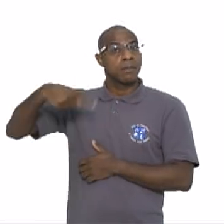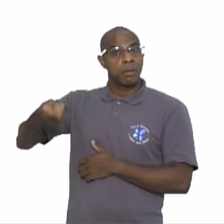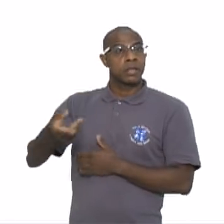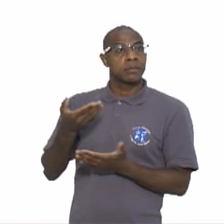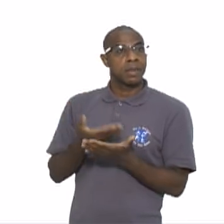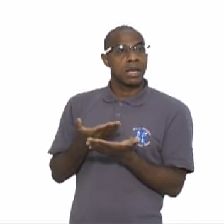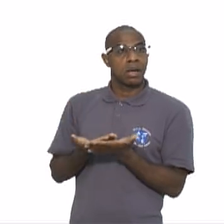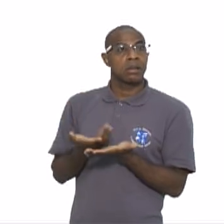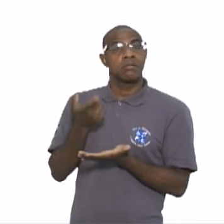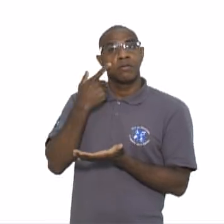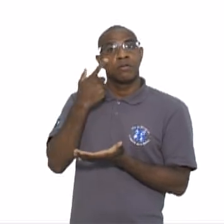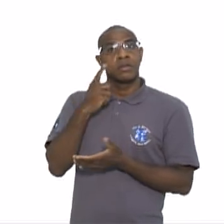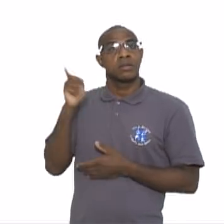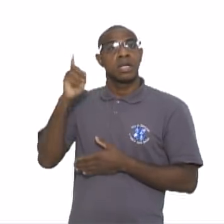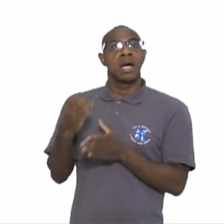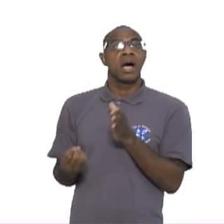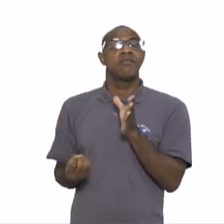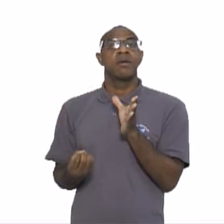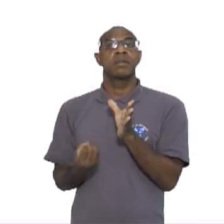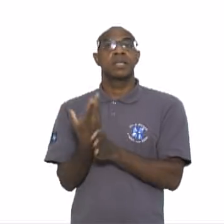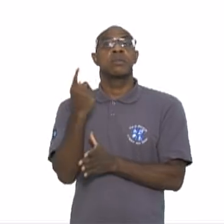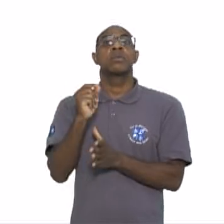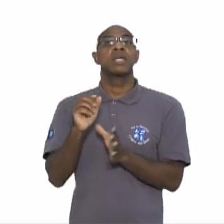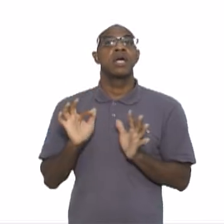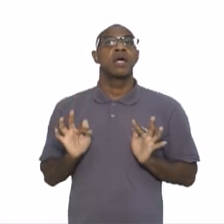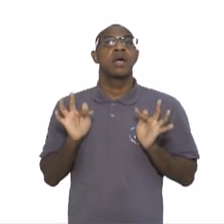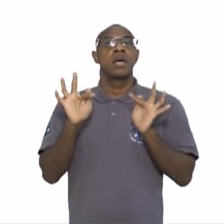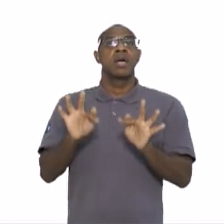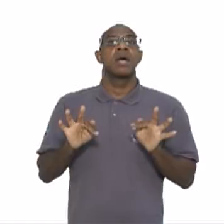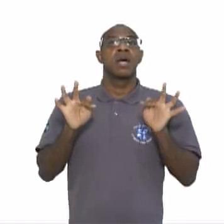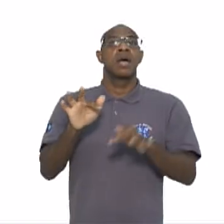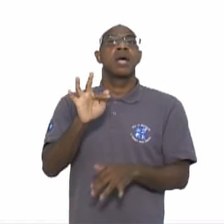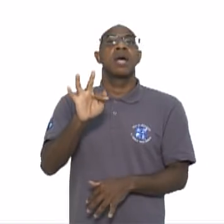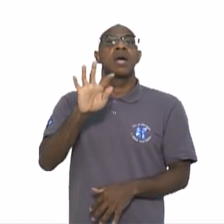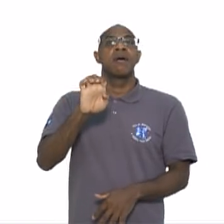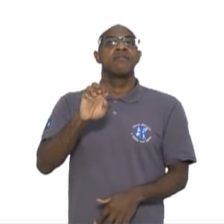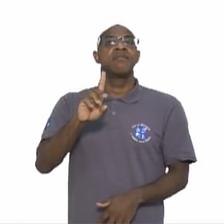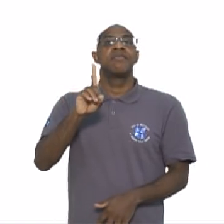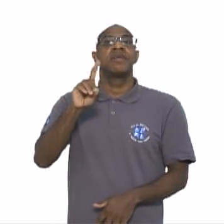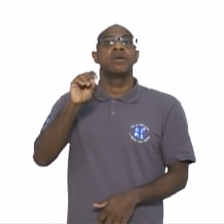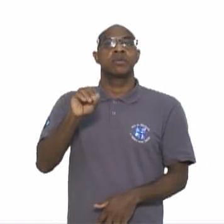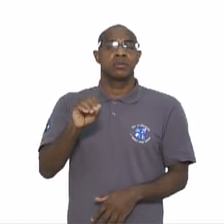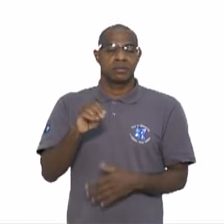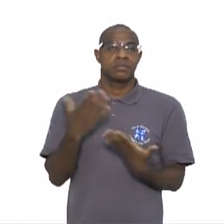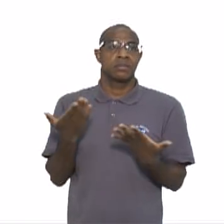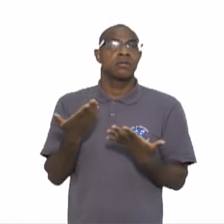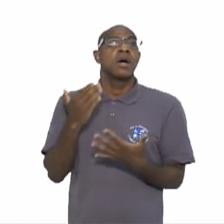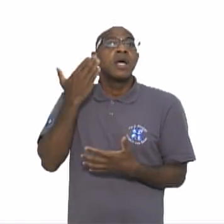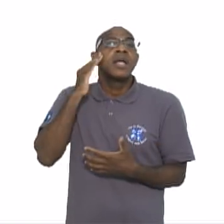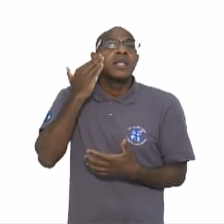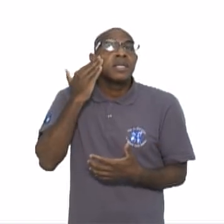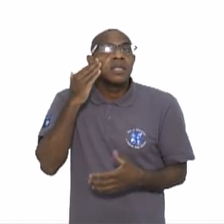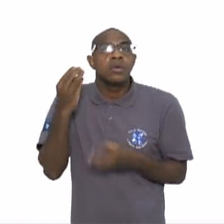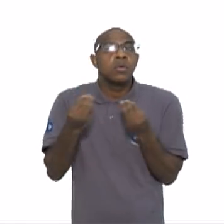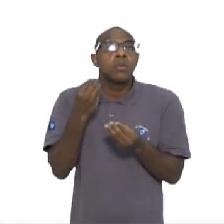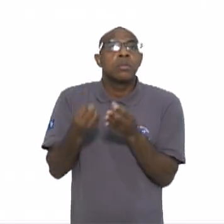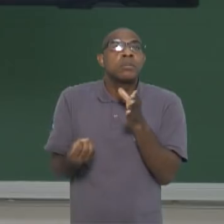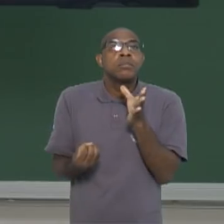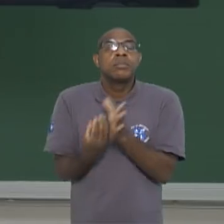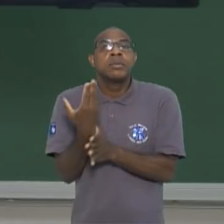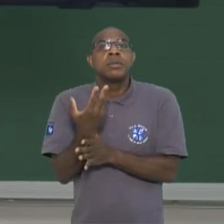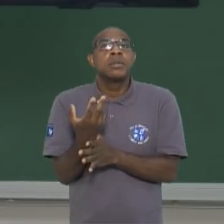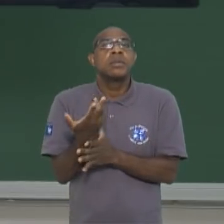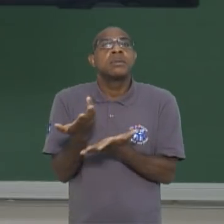nós vamos ver a formação dos feudos e a classe dos senhores feudais. Então, a gente vai entender como é que surgiu os